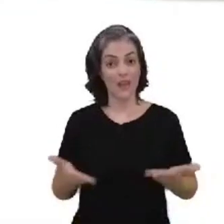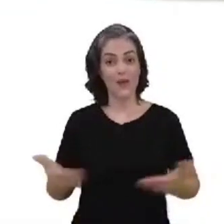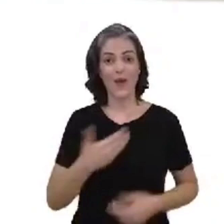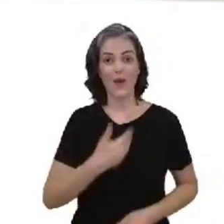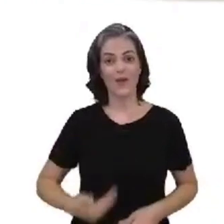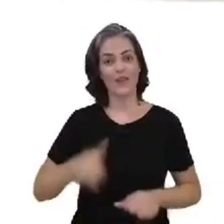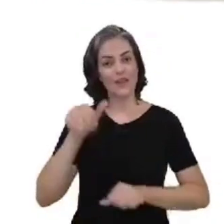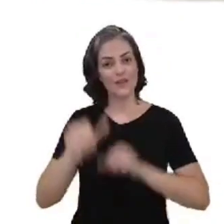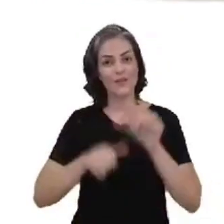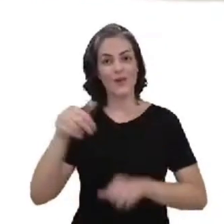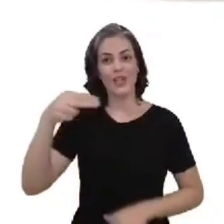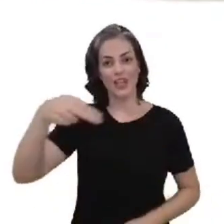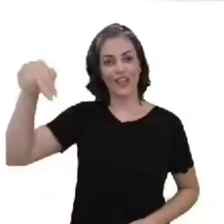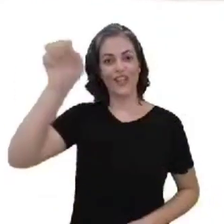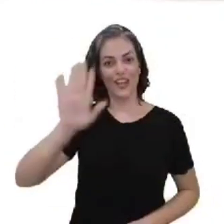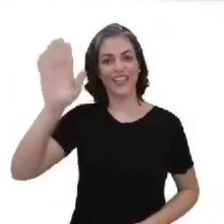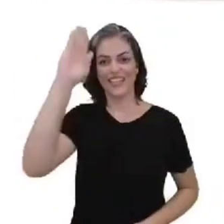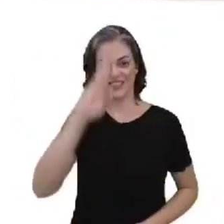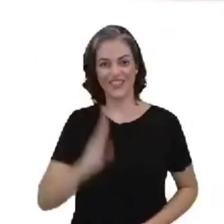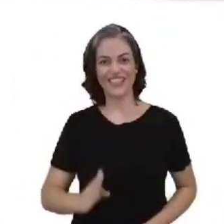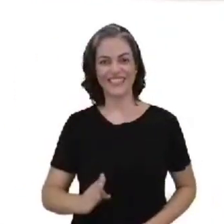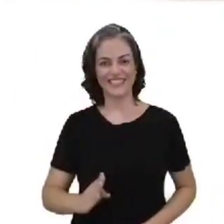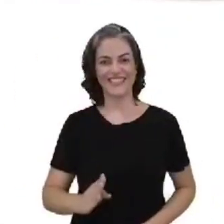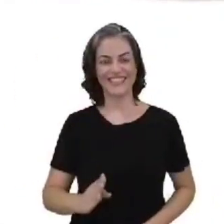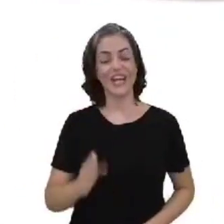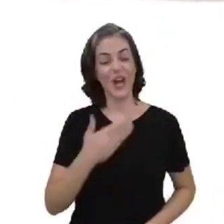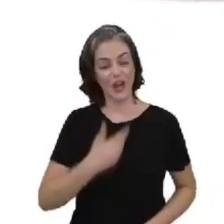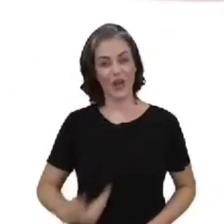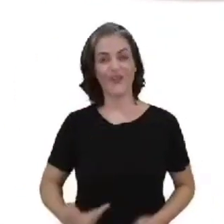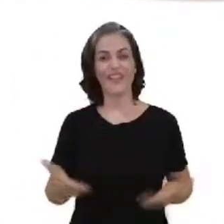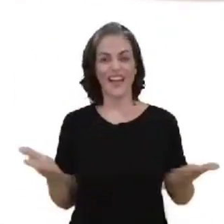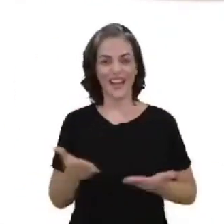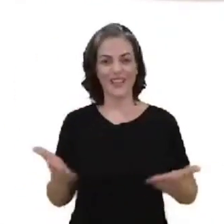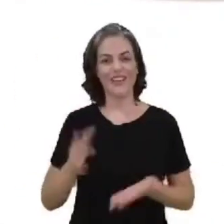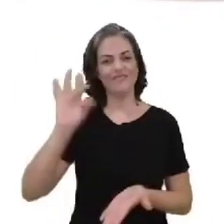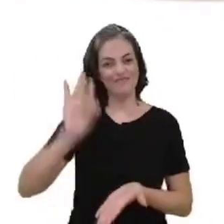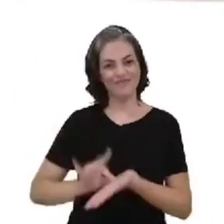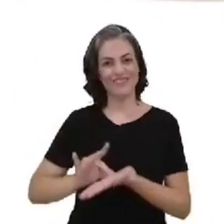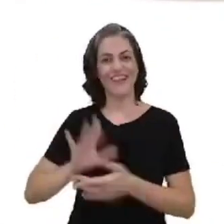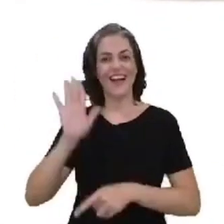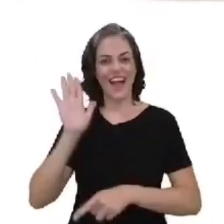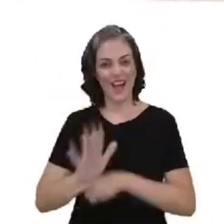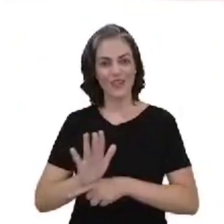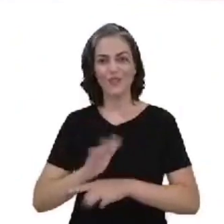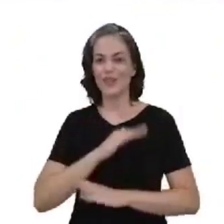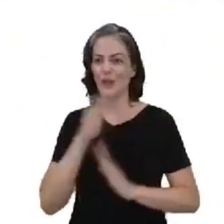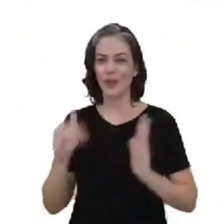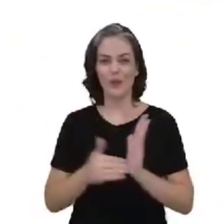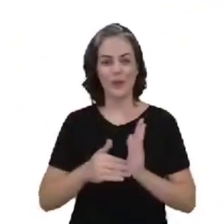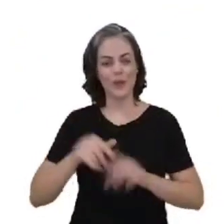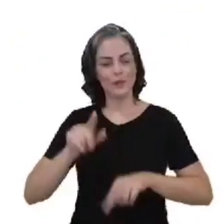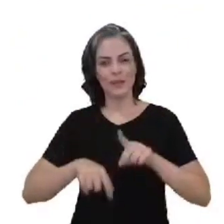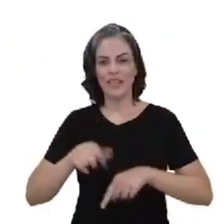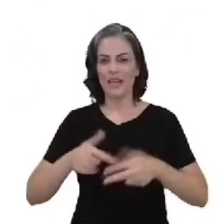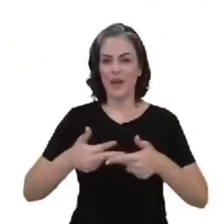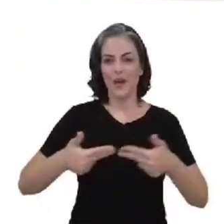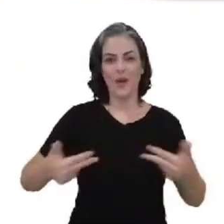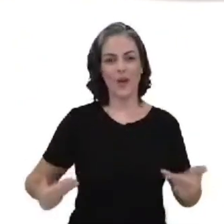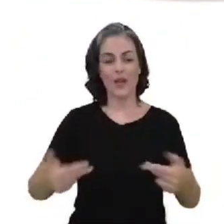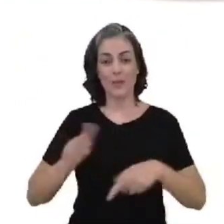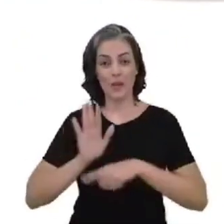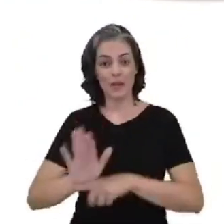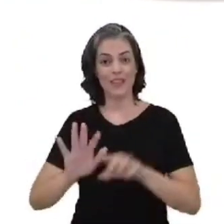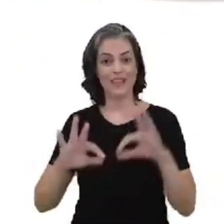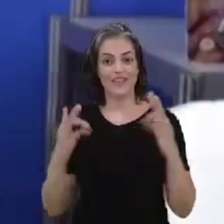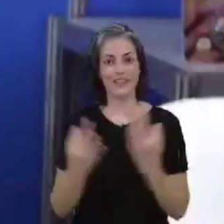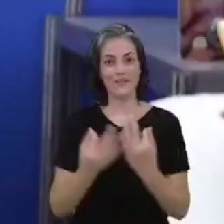que está mudando o Nordeste brasileiro. É um governo que está, de fato, dando as ferramentas e os instrumentos para que as